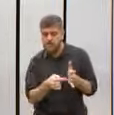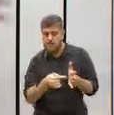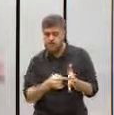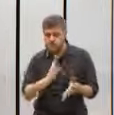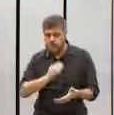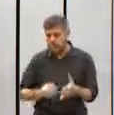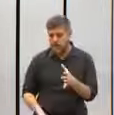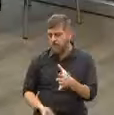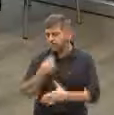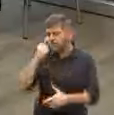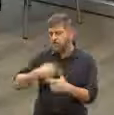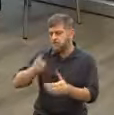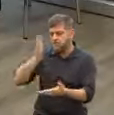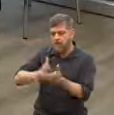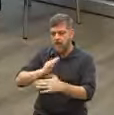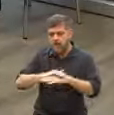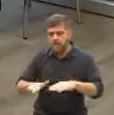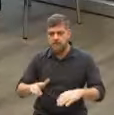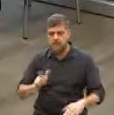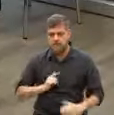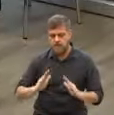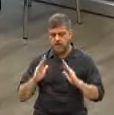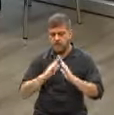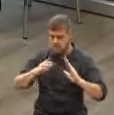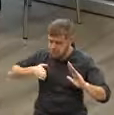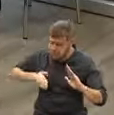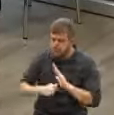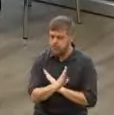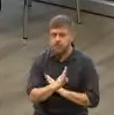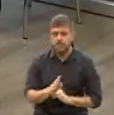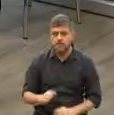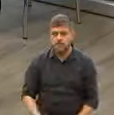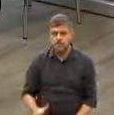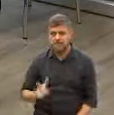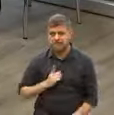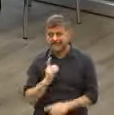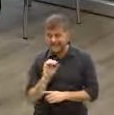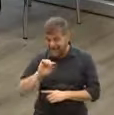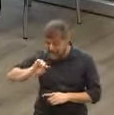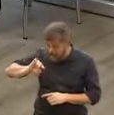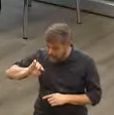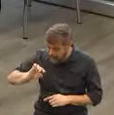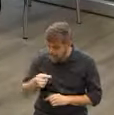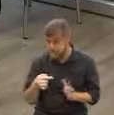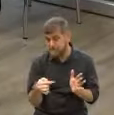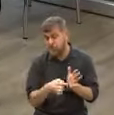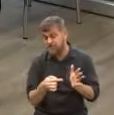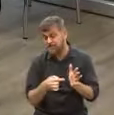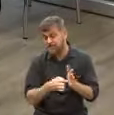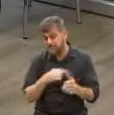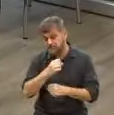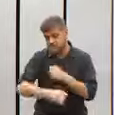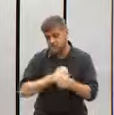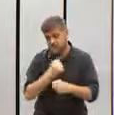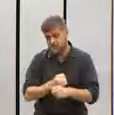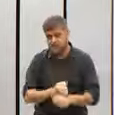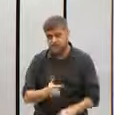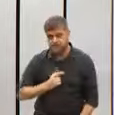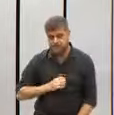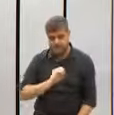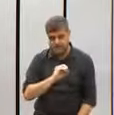vão chegar, vão bater o pé na porta. Até que são 10 mil atendimentos por ano, né? 10 mil por ano, olha aí. Conselhos. Então